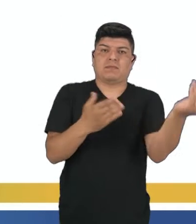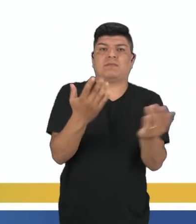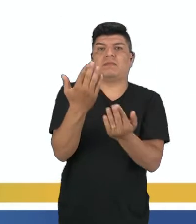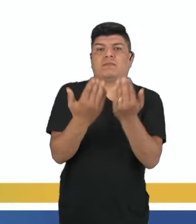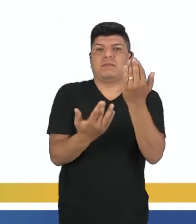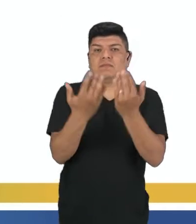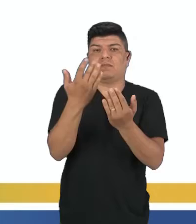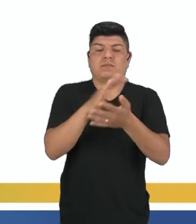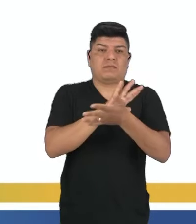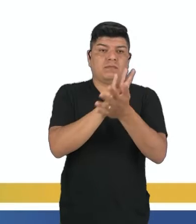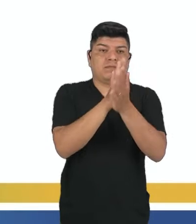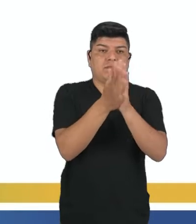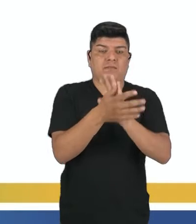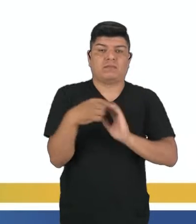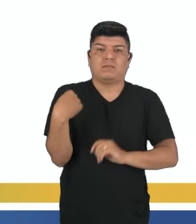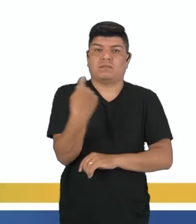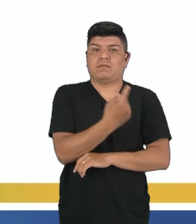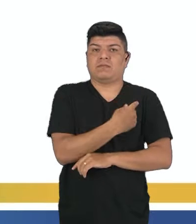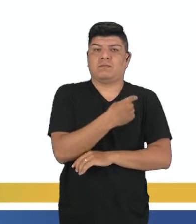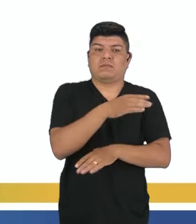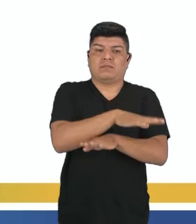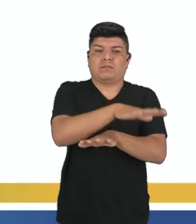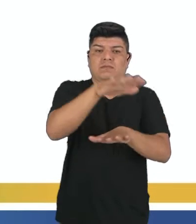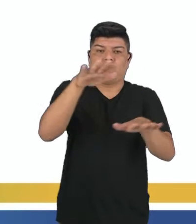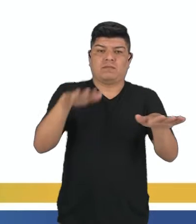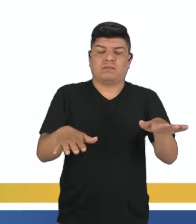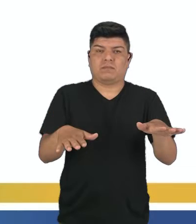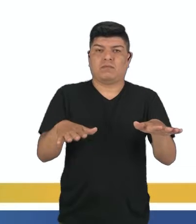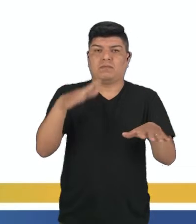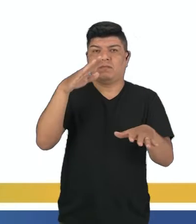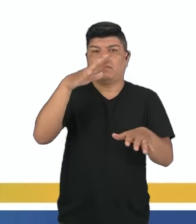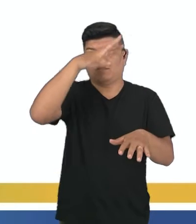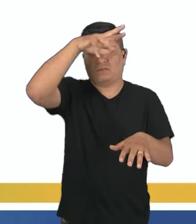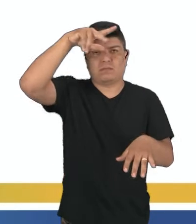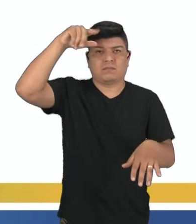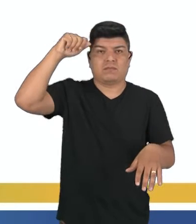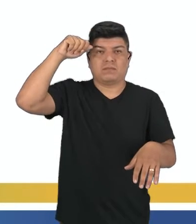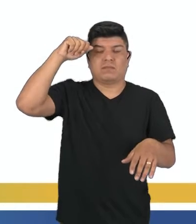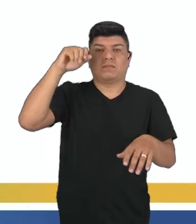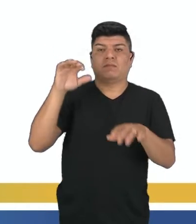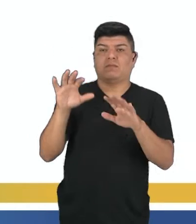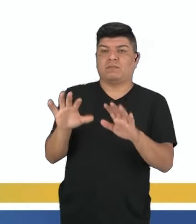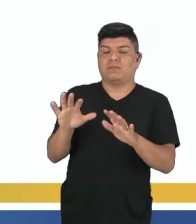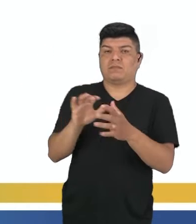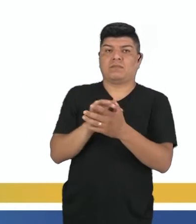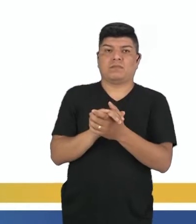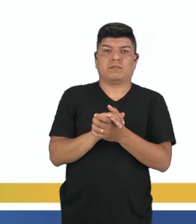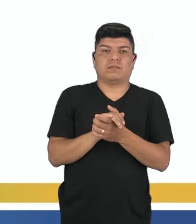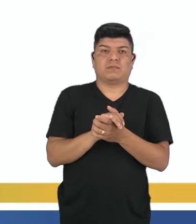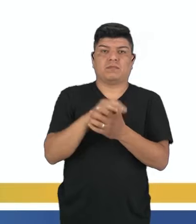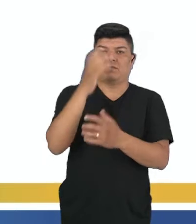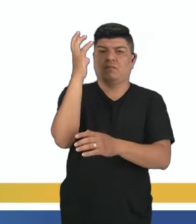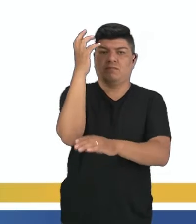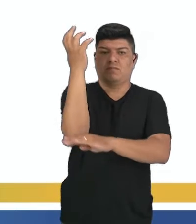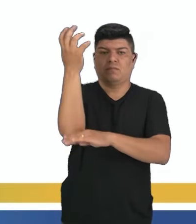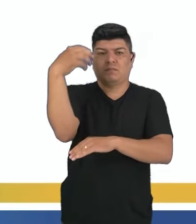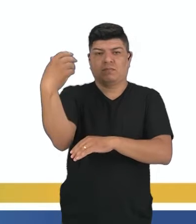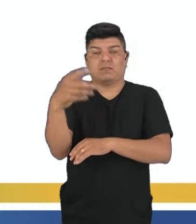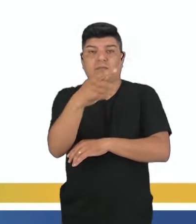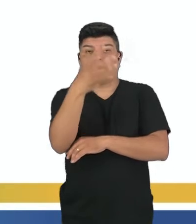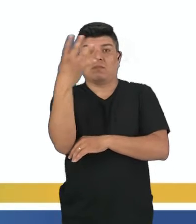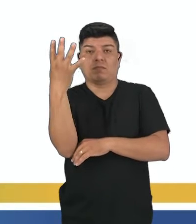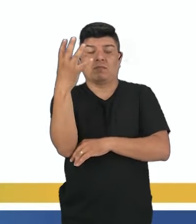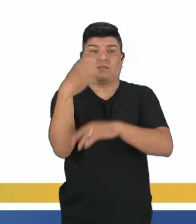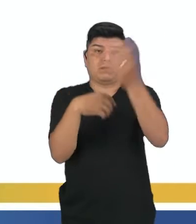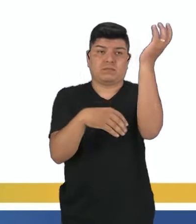queimadas está destruindo o nosso bioma amazônico. De certa forma, quando a gente derruba uma quantidade muito grande